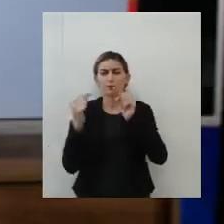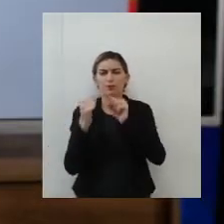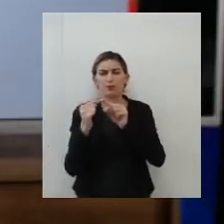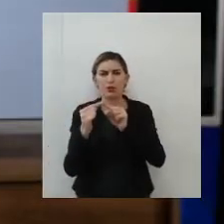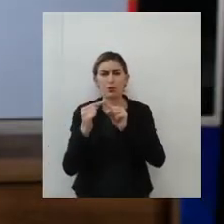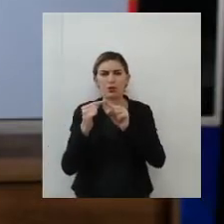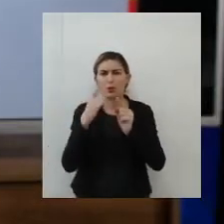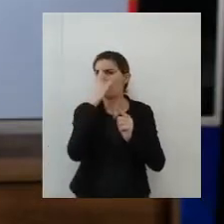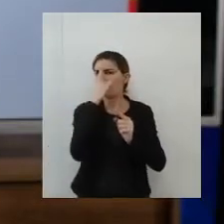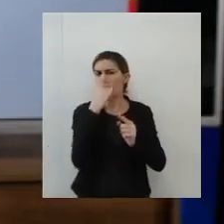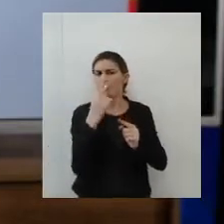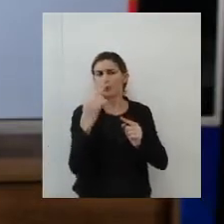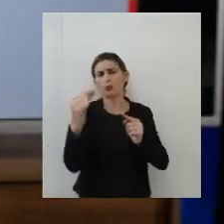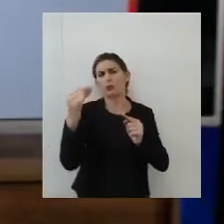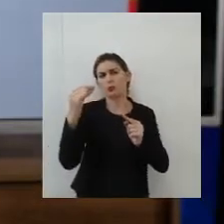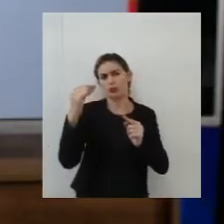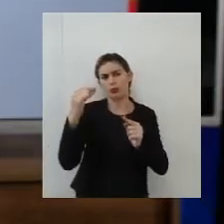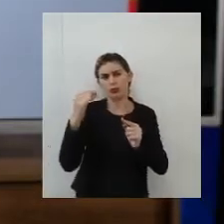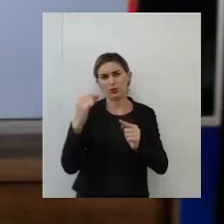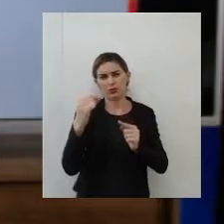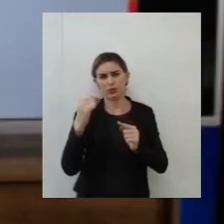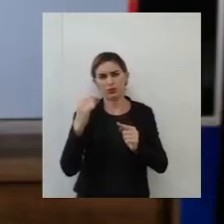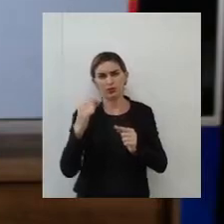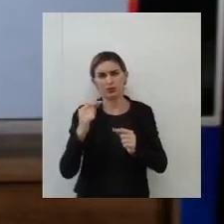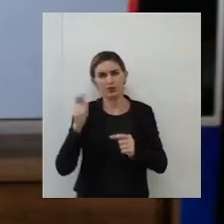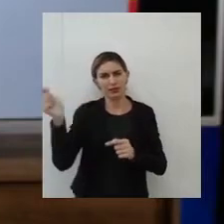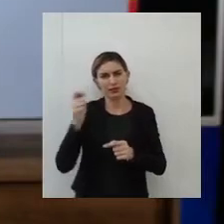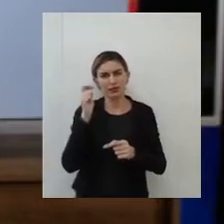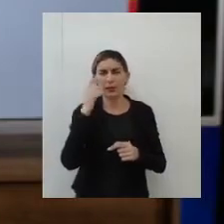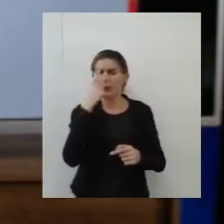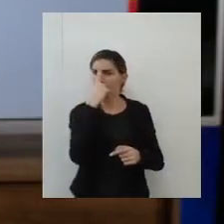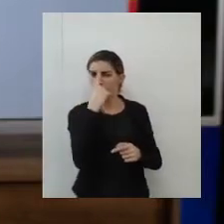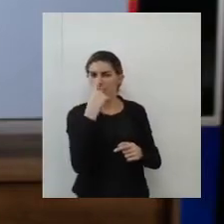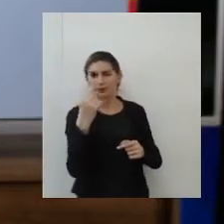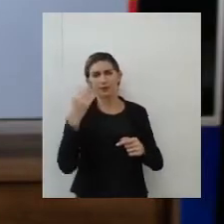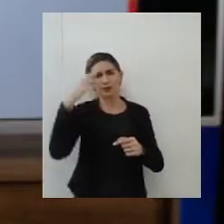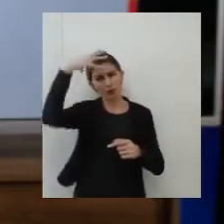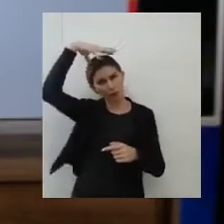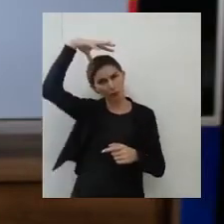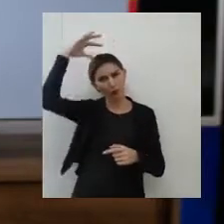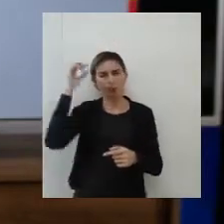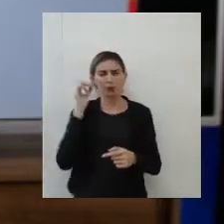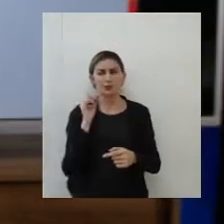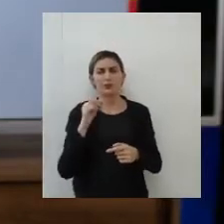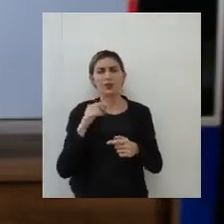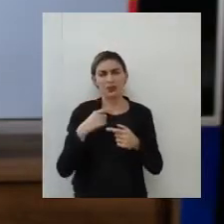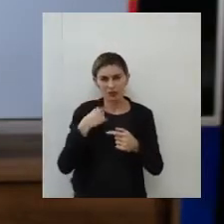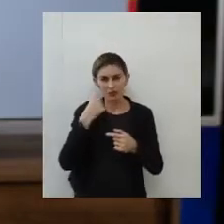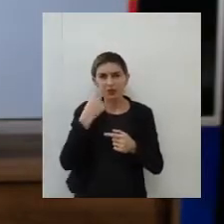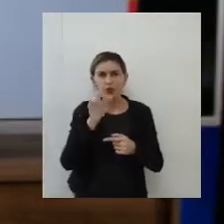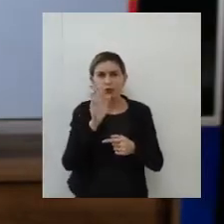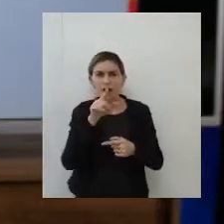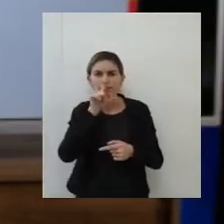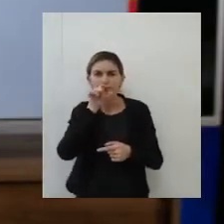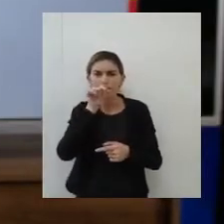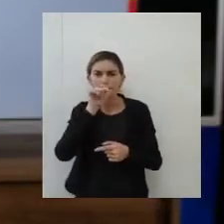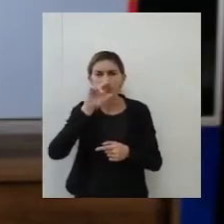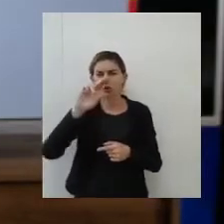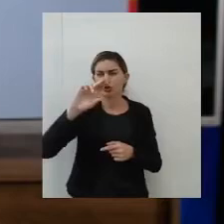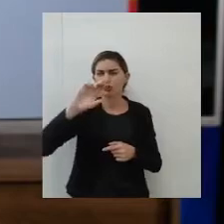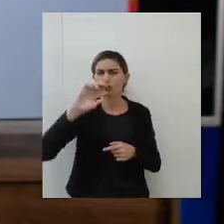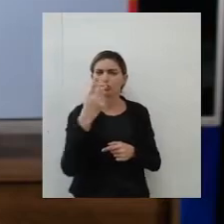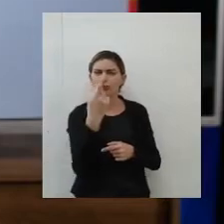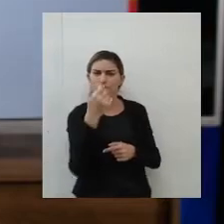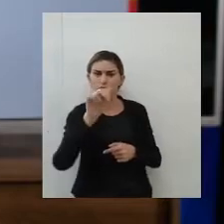às bruxas. E se você for buscar um pouquinho na sua memória, você que já assistiu Chaves, você que ainda hoje